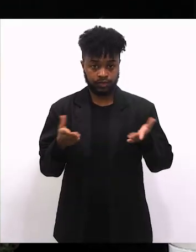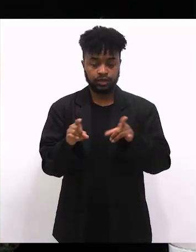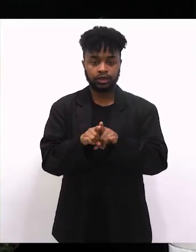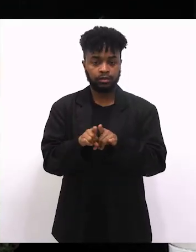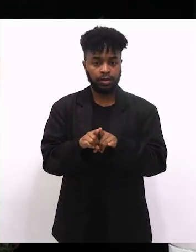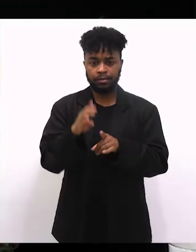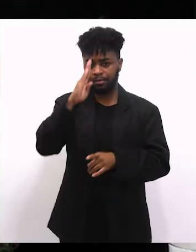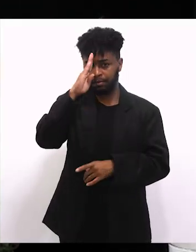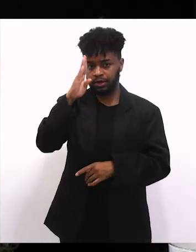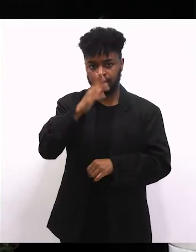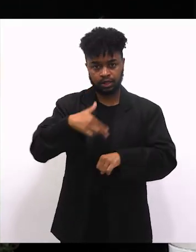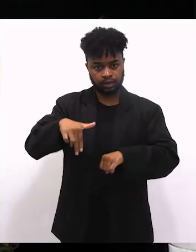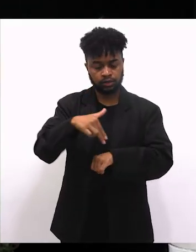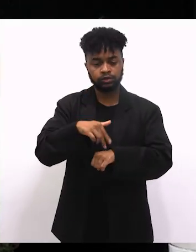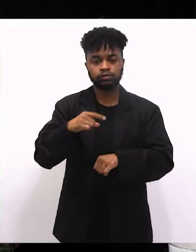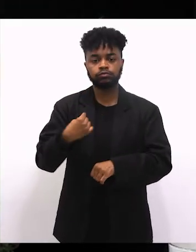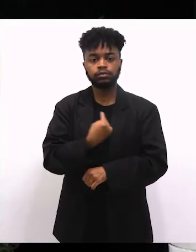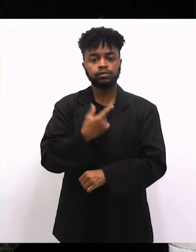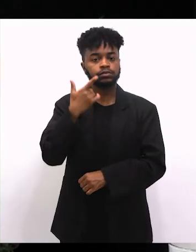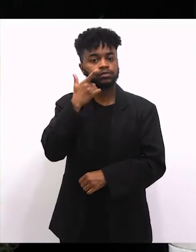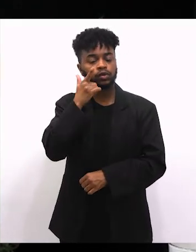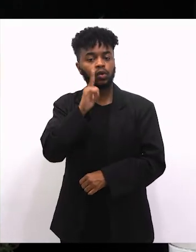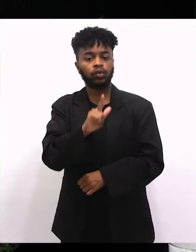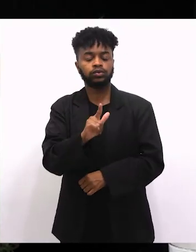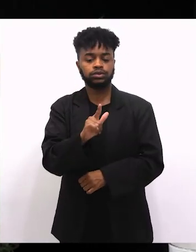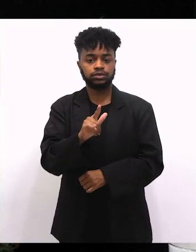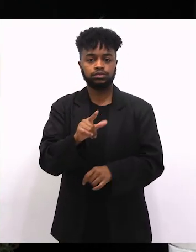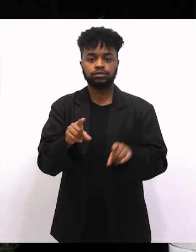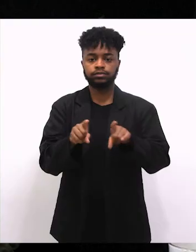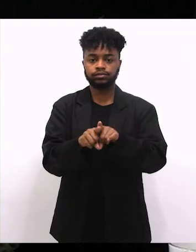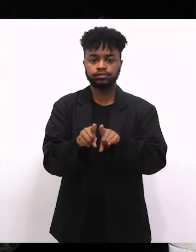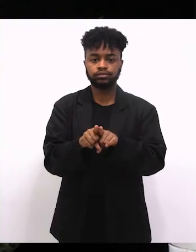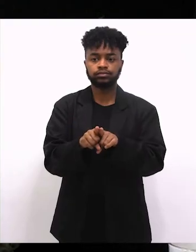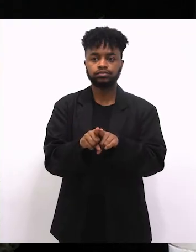canal nacional e é um canal que a gente consegue